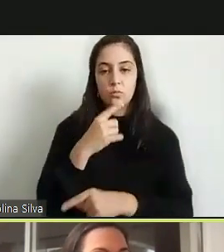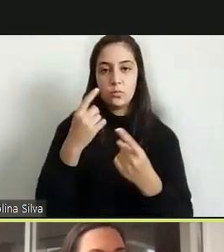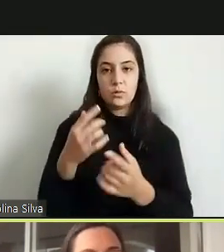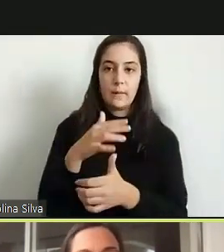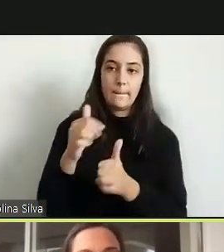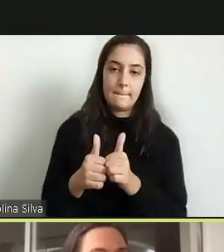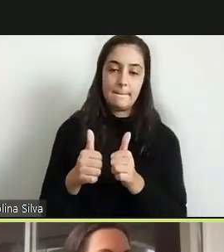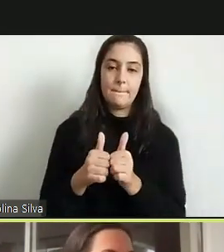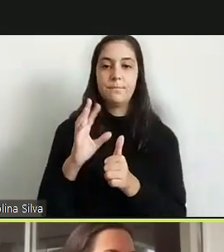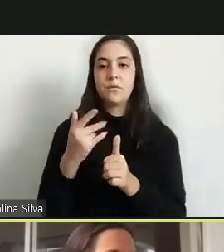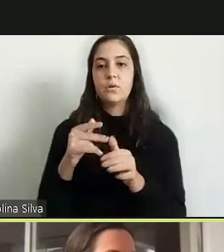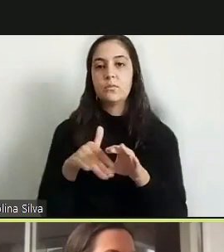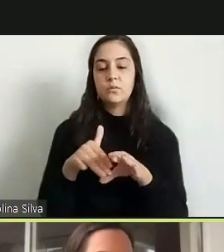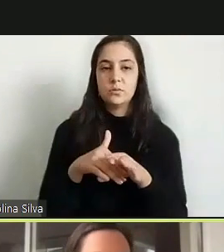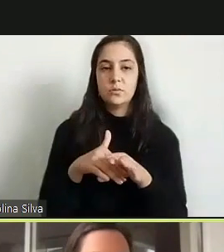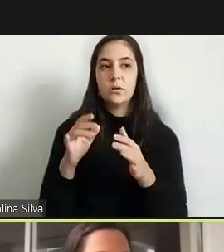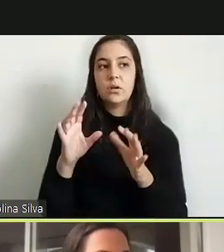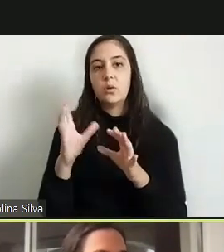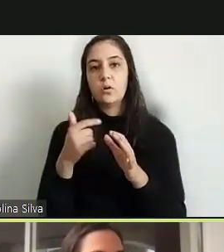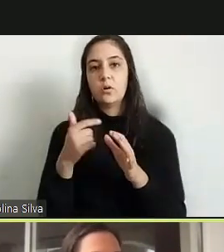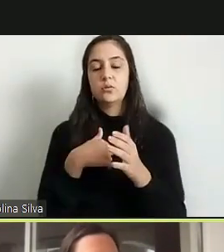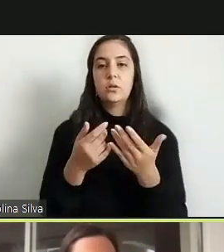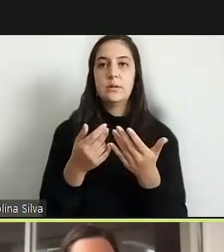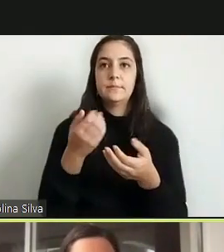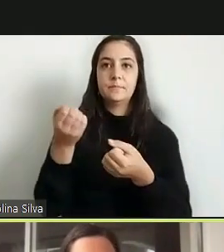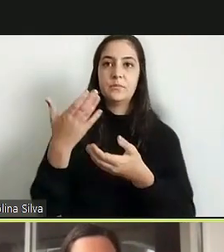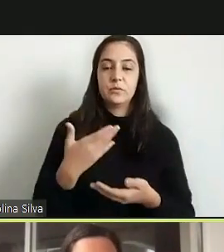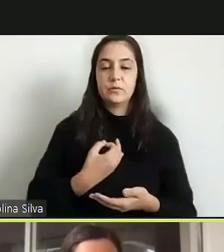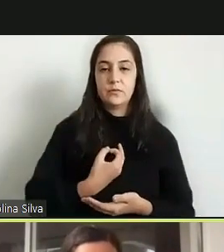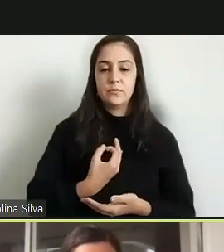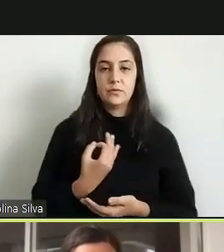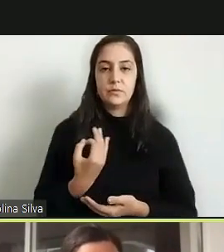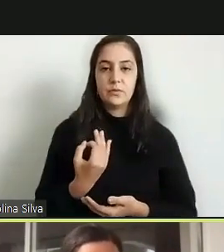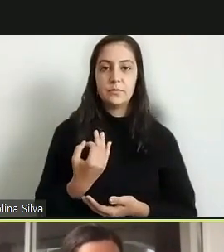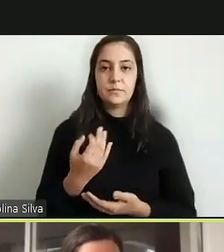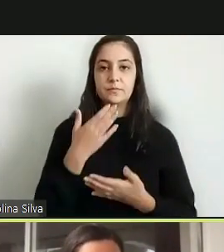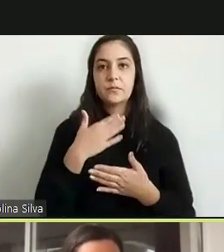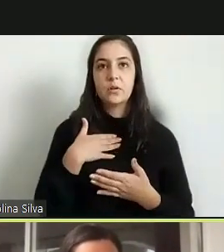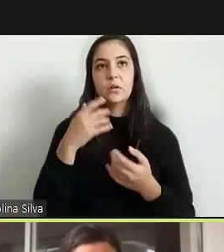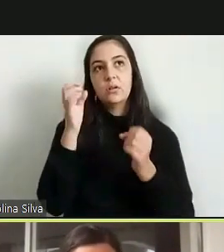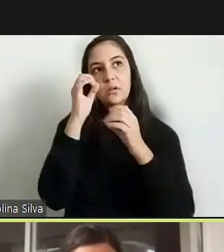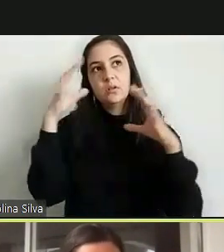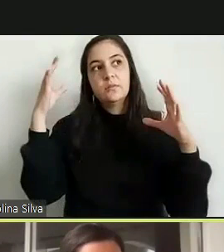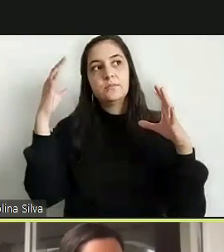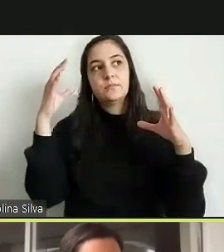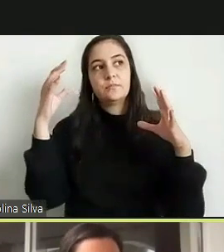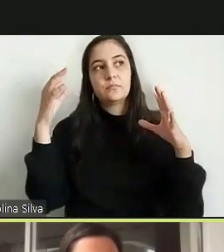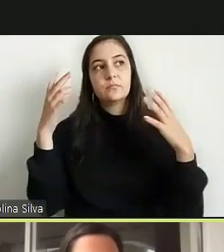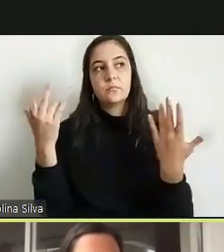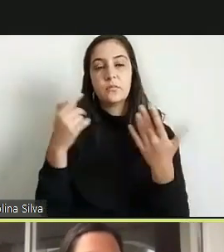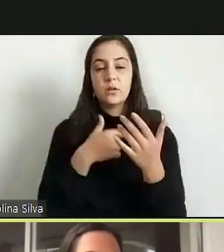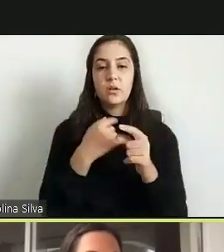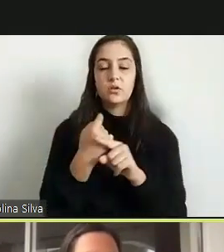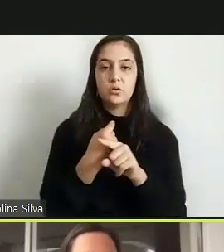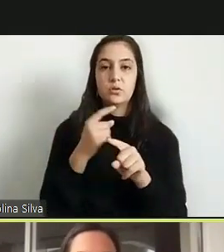quando se fala em participação e quando foi feito aqui este convite, surgiu muito esta ideia que já outras pessoas me tinham